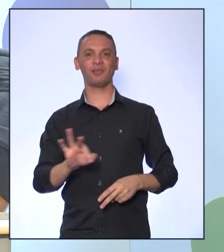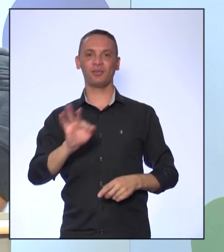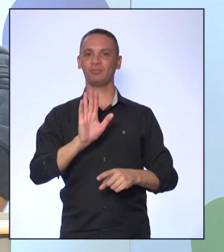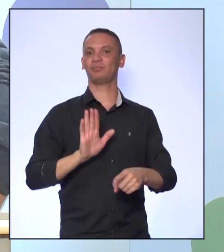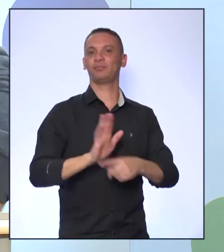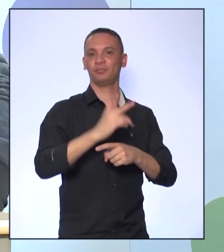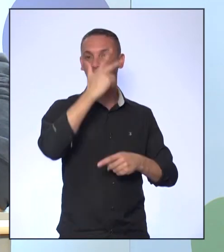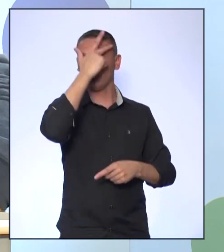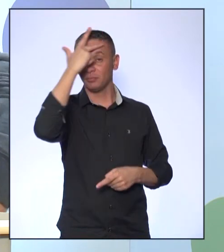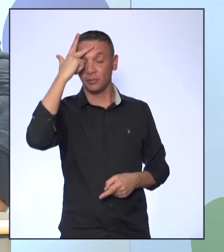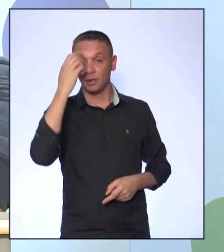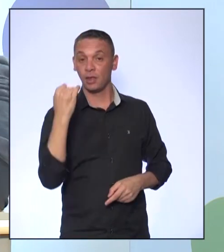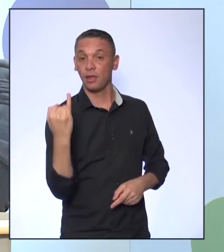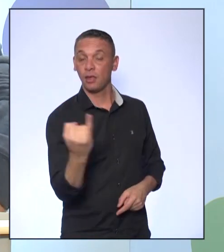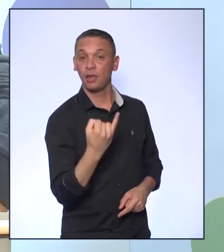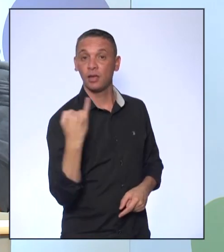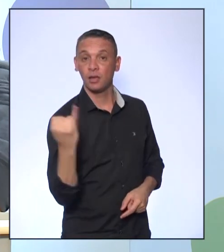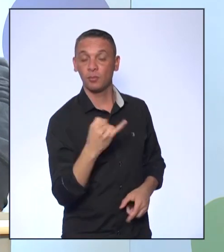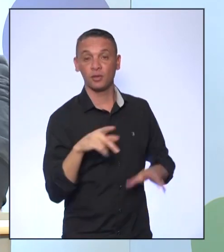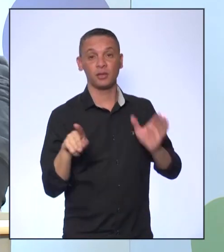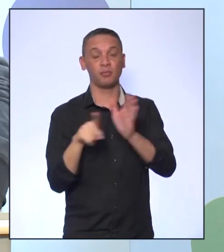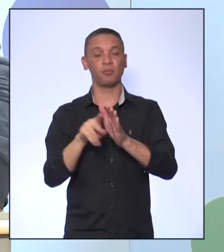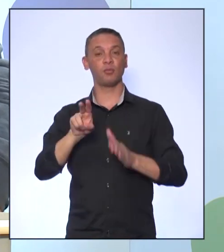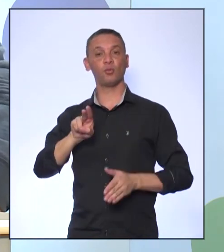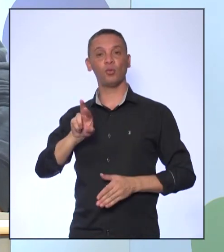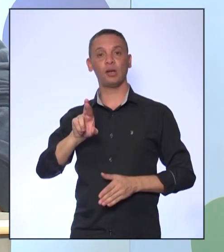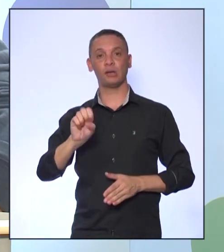era importantíssimo para os soviéticos.